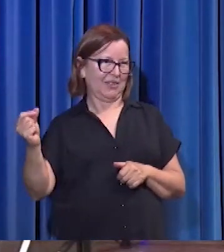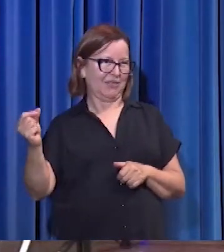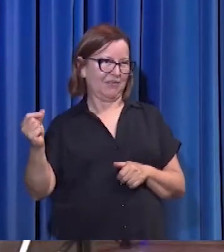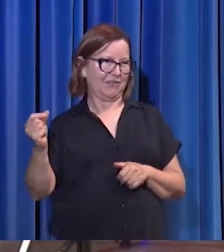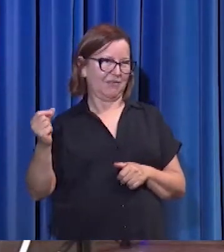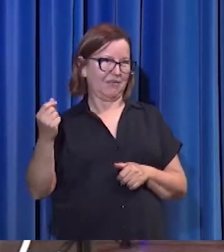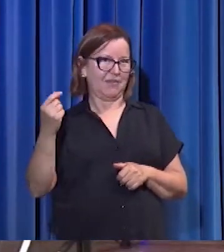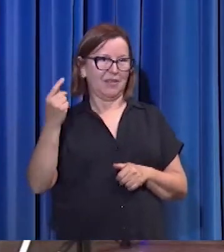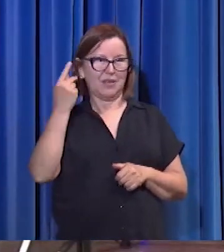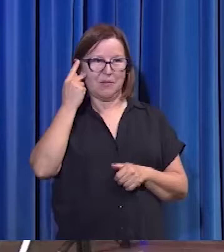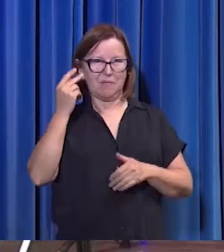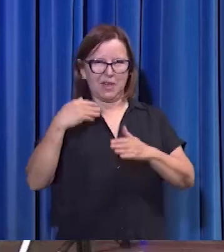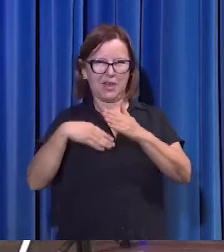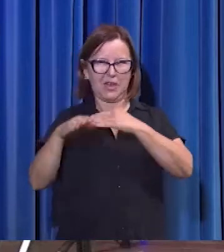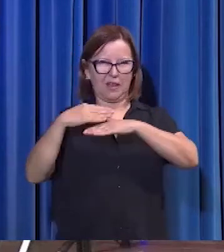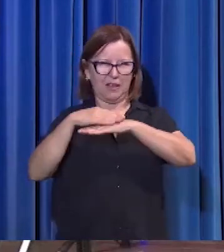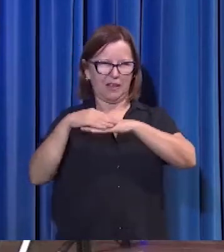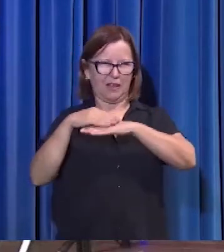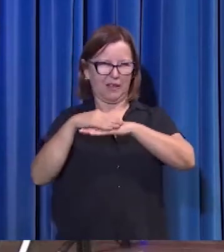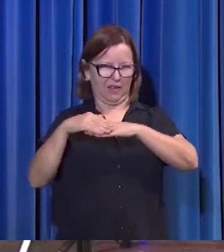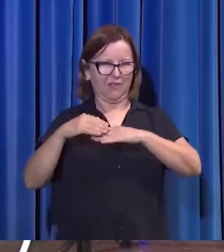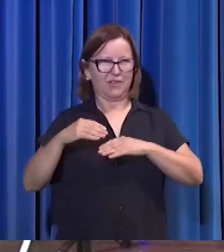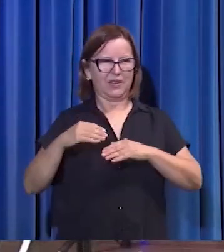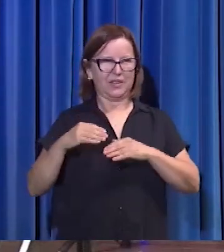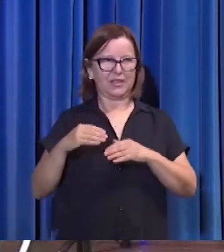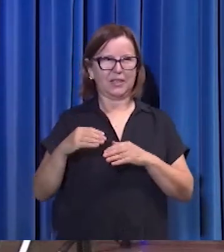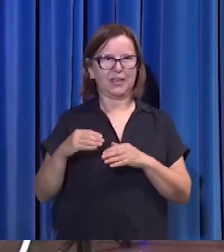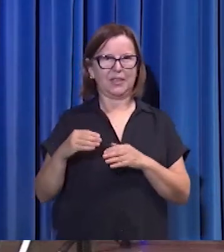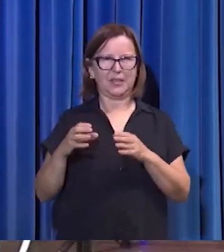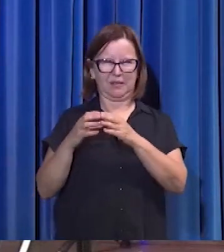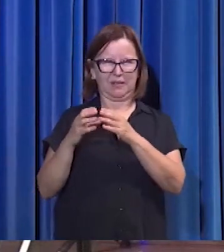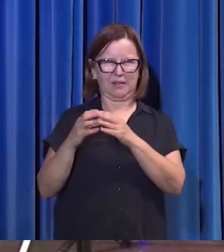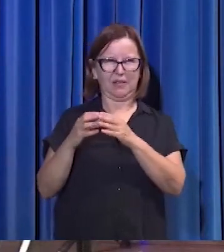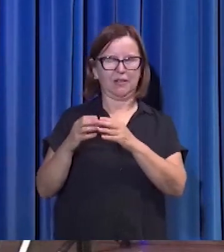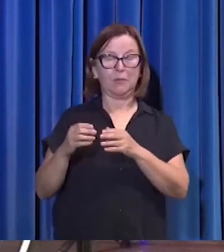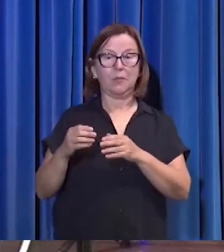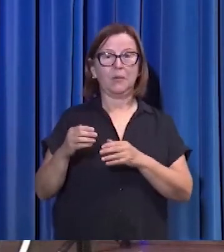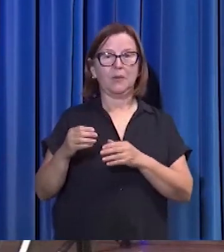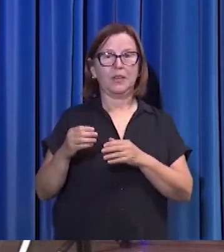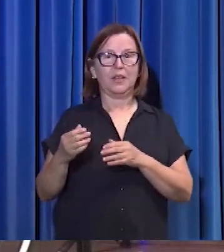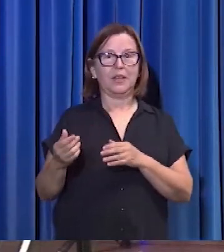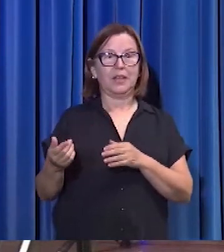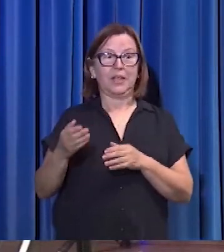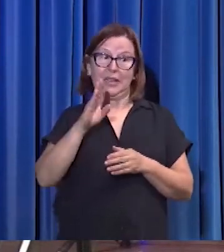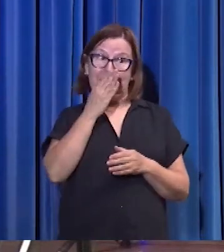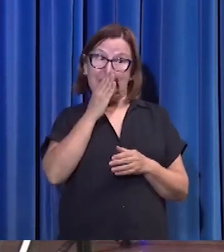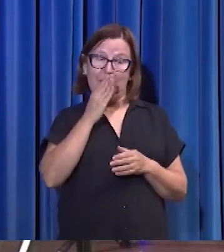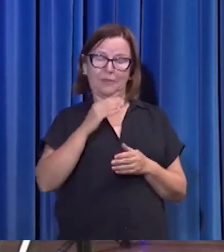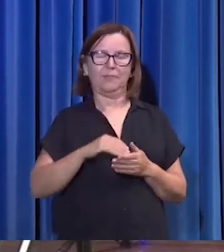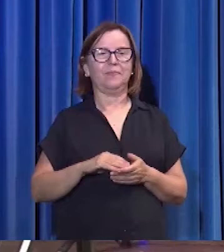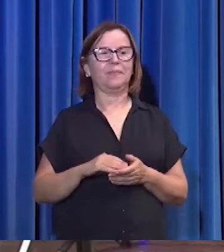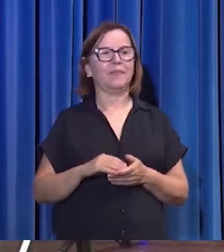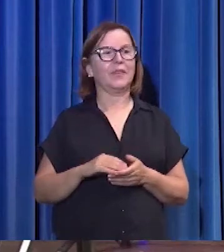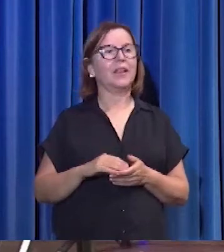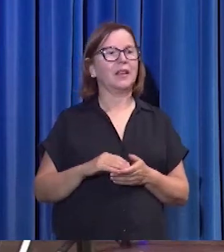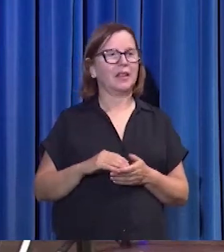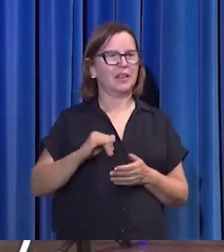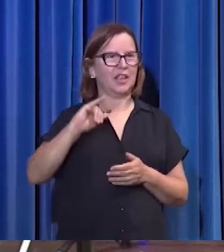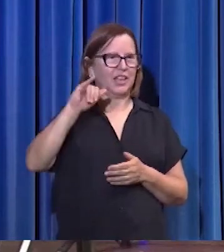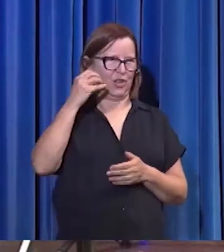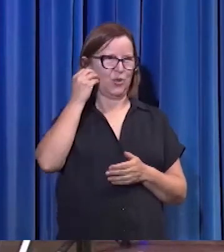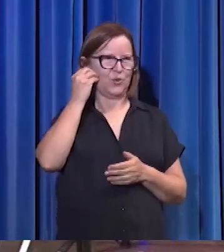com os poderosos desse mundo e traí-lo. Ele estava esperando. Ele sabia que isso